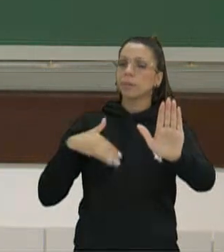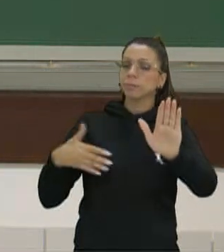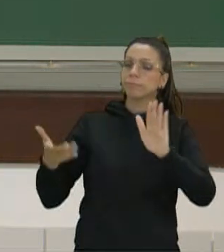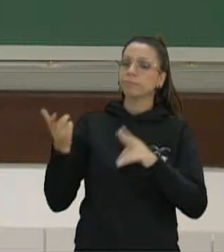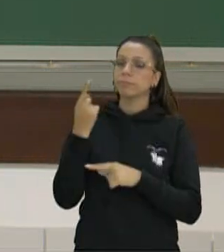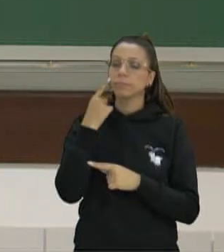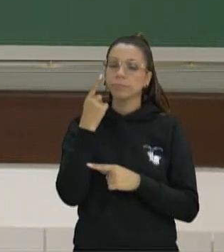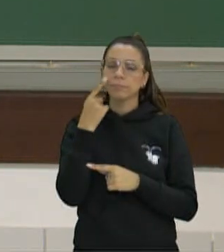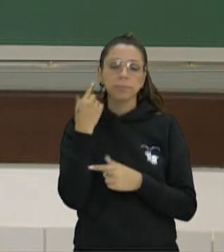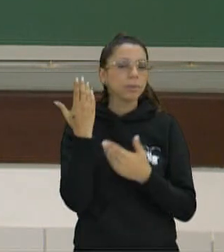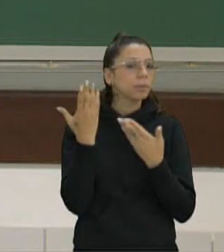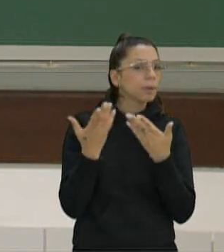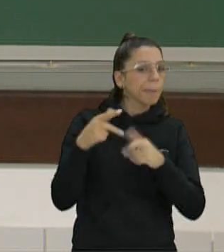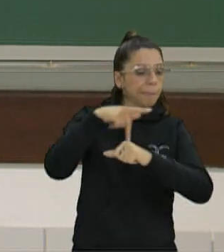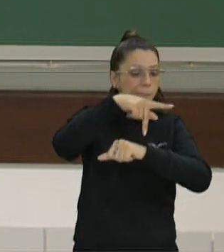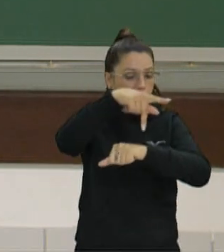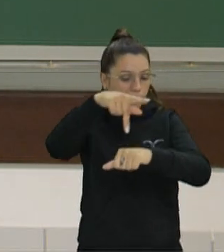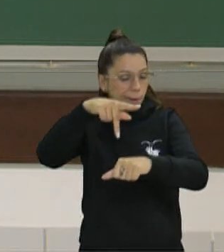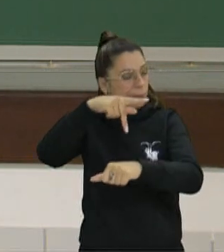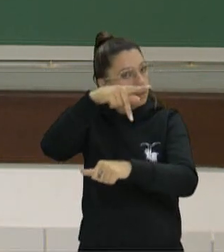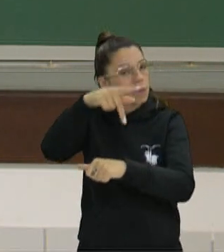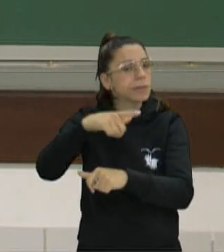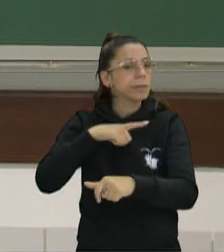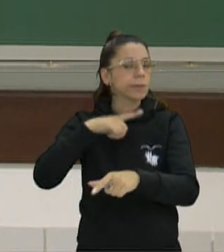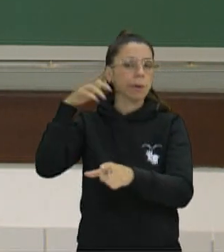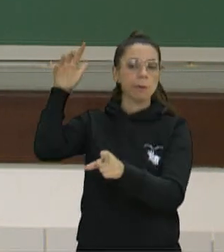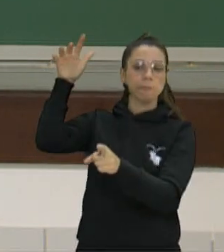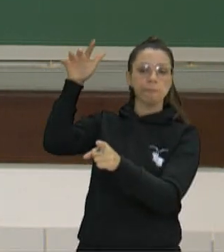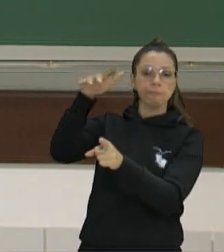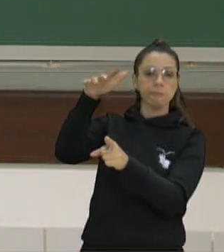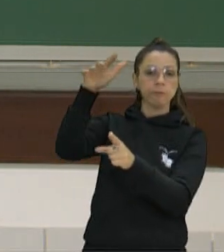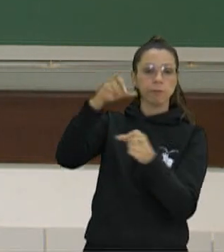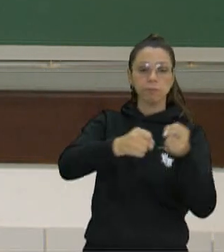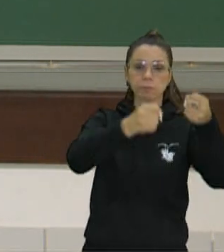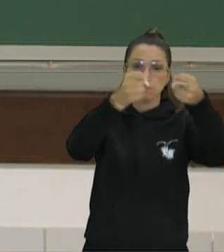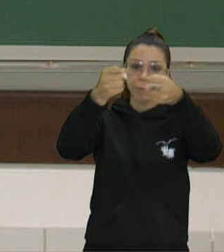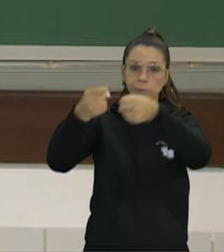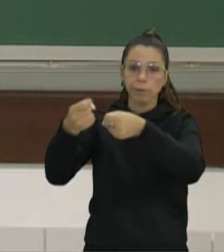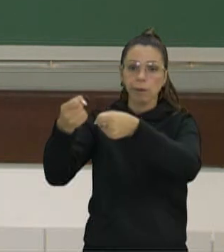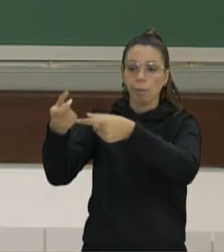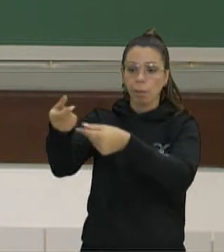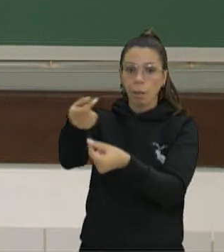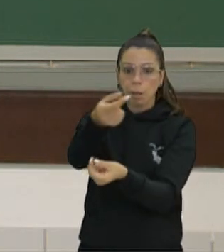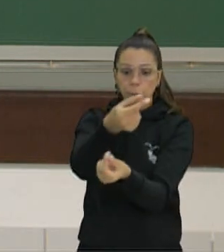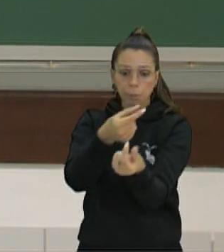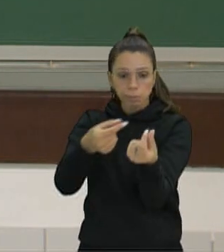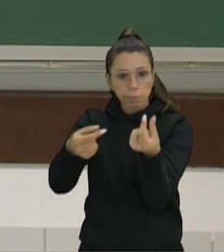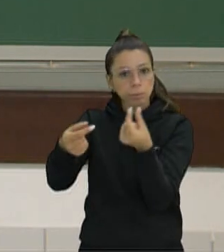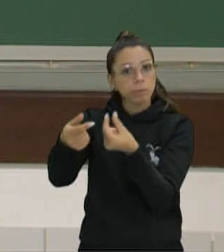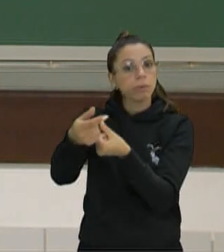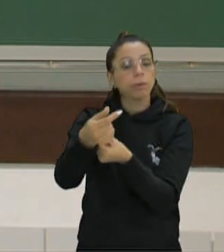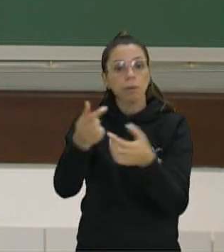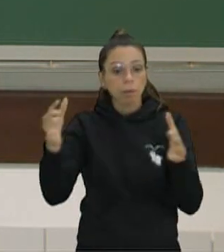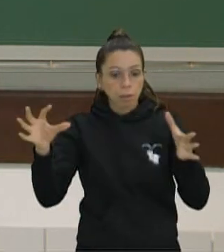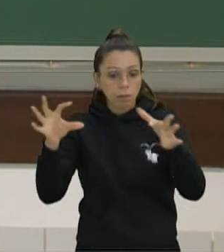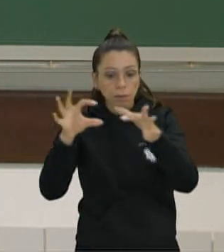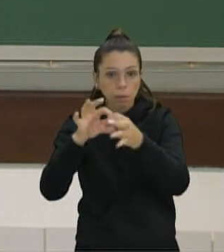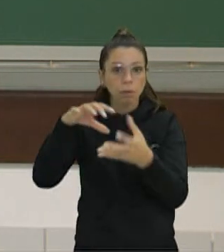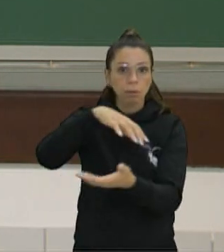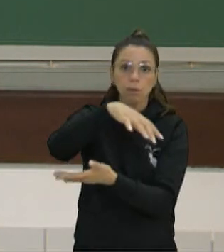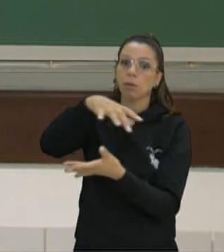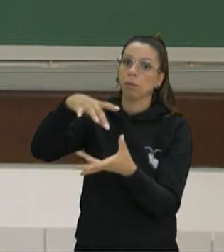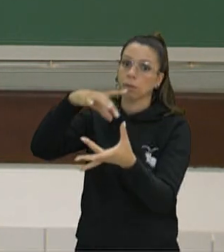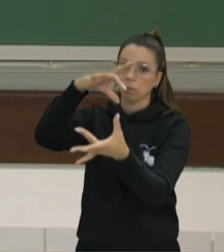aí, né, desses grandes países que têm mais influência e poder econômico e está diretamente relacionado à